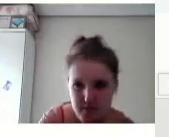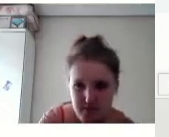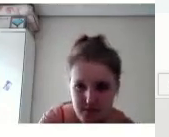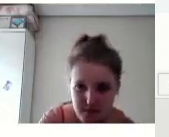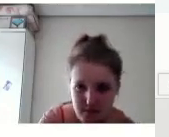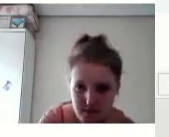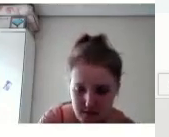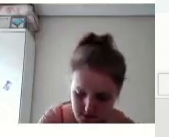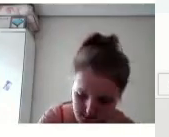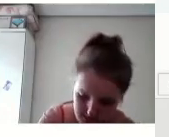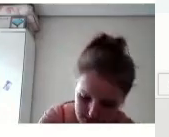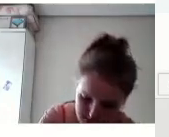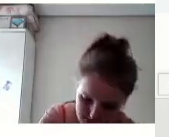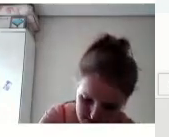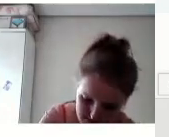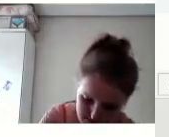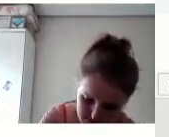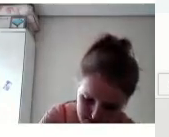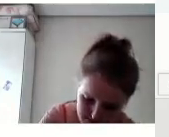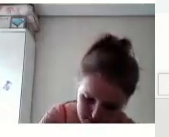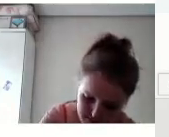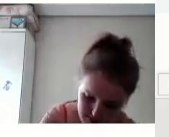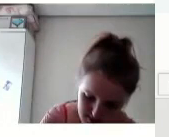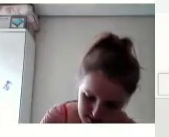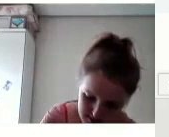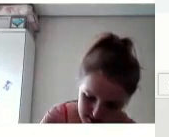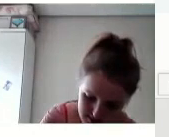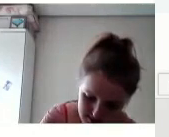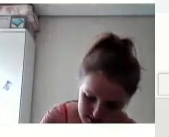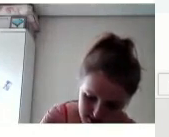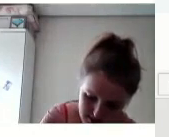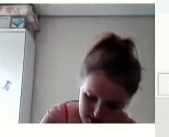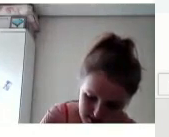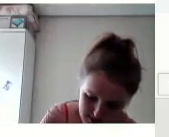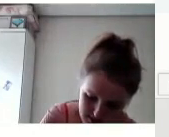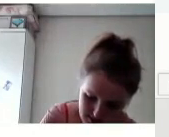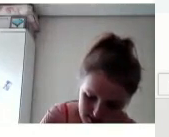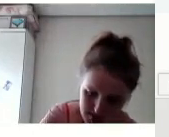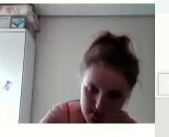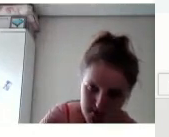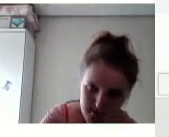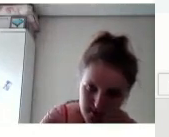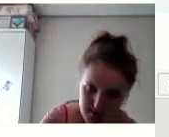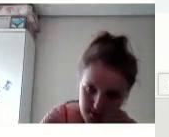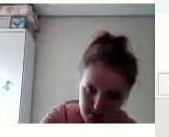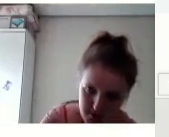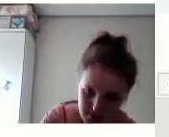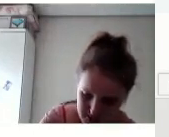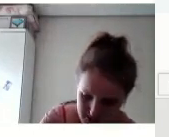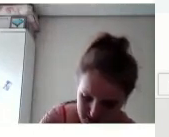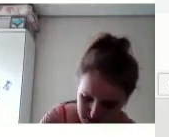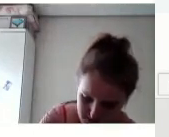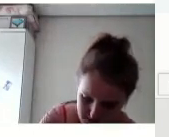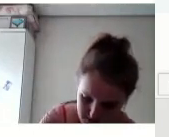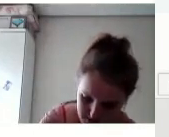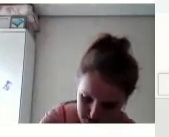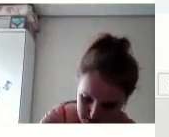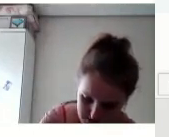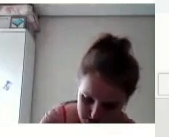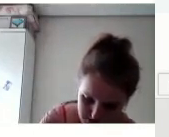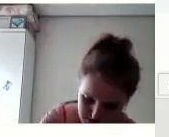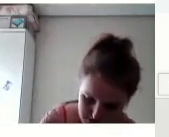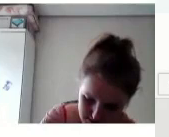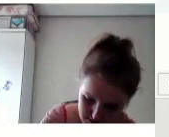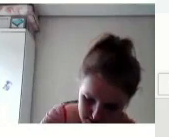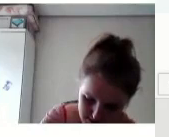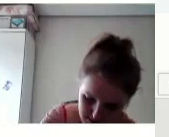termos da densidade lagrangiana, já na forma covariante relativística, tá? Certo? Obviamente, aqui eu estou fazendo a